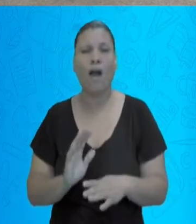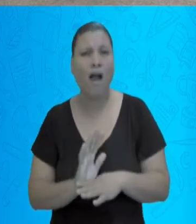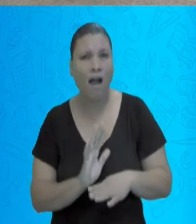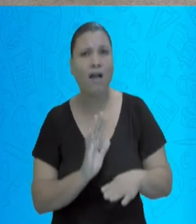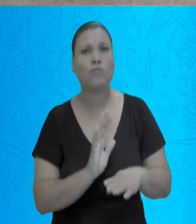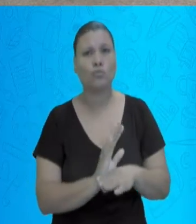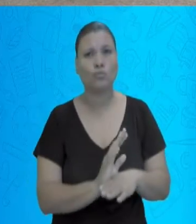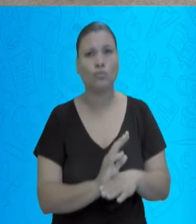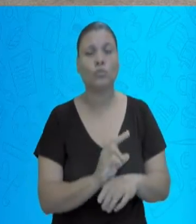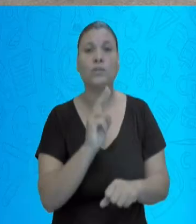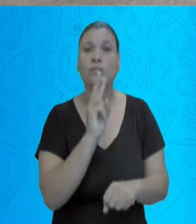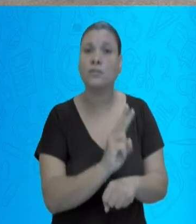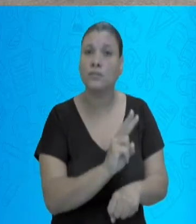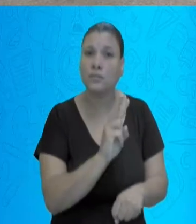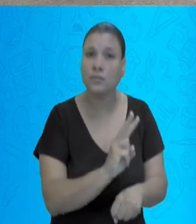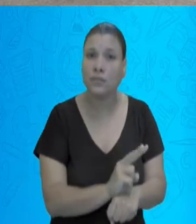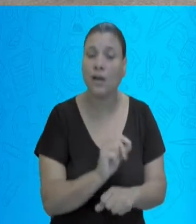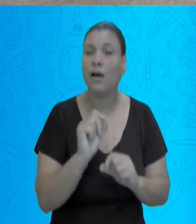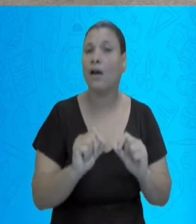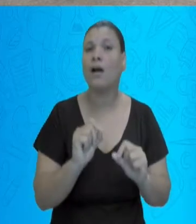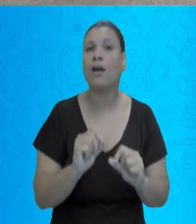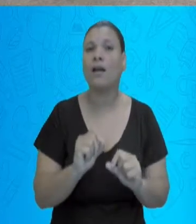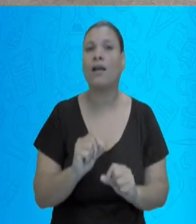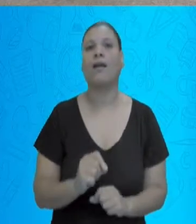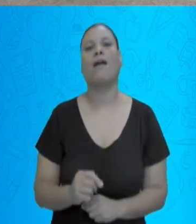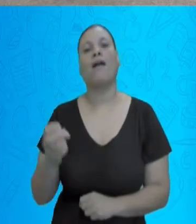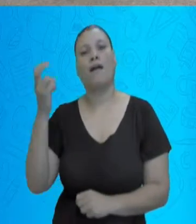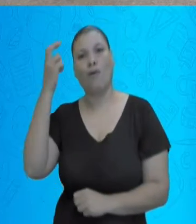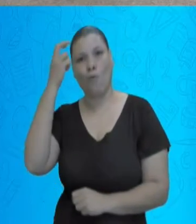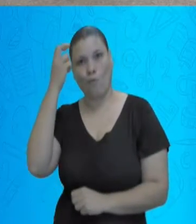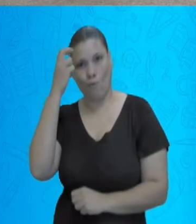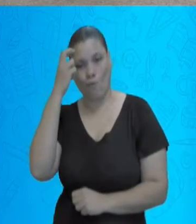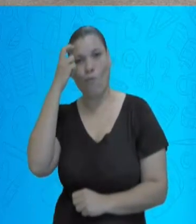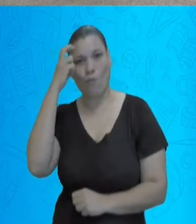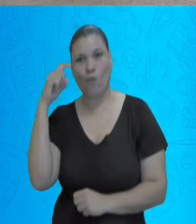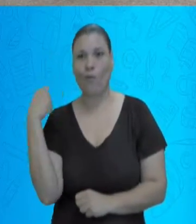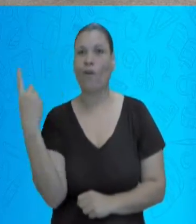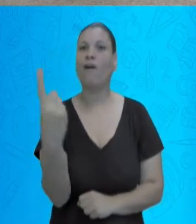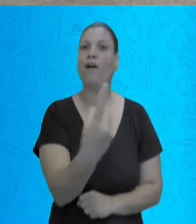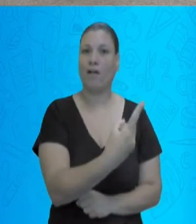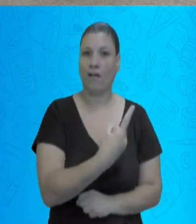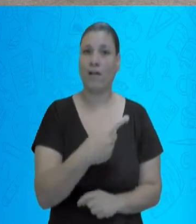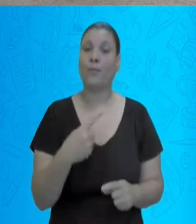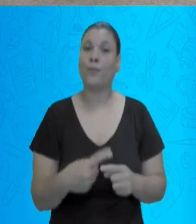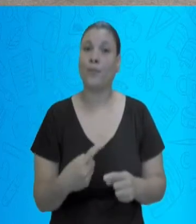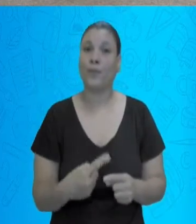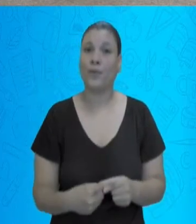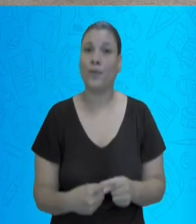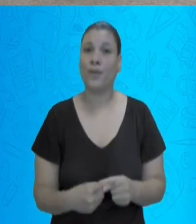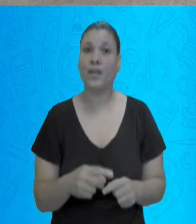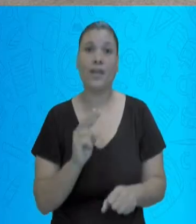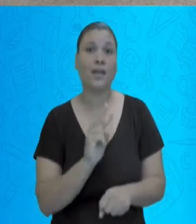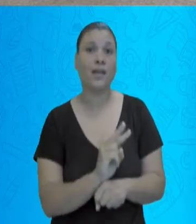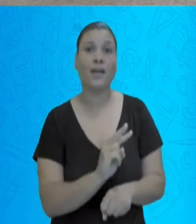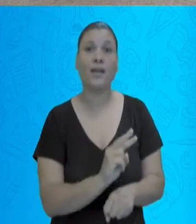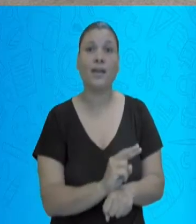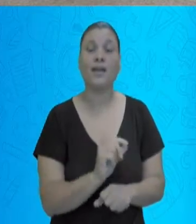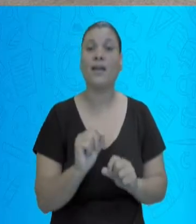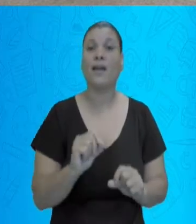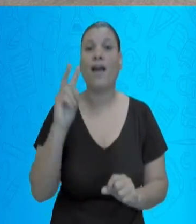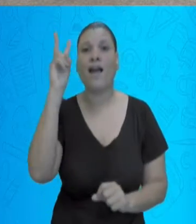ajuda a preservar a nossa cultura, o museu ajuda a contar a nossa história. Portanto, cada museu tem a sua